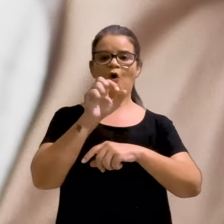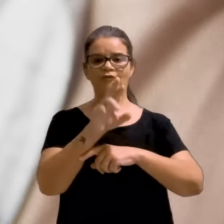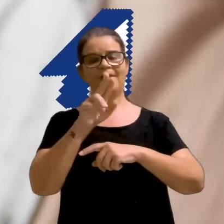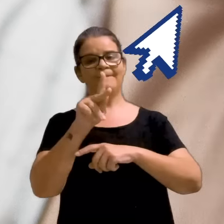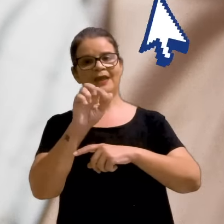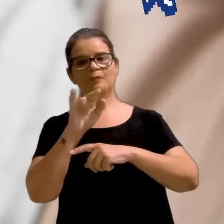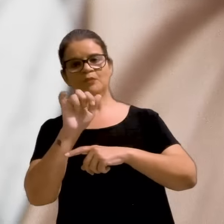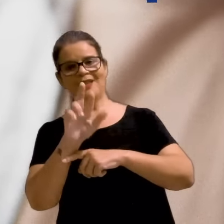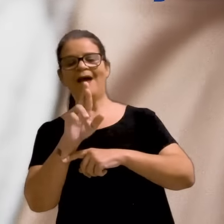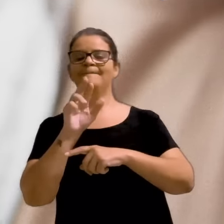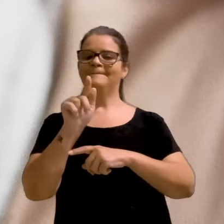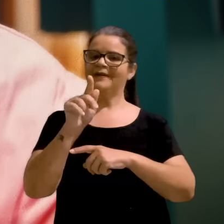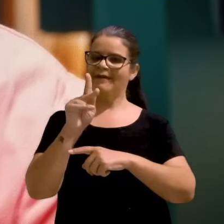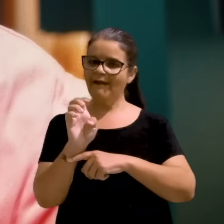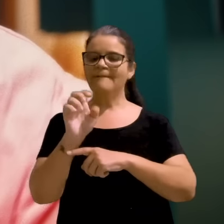acessar